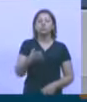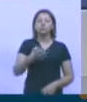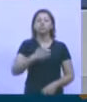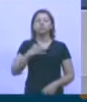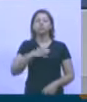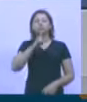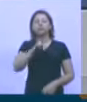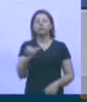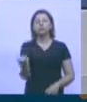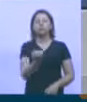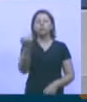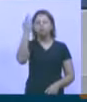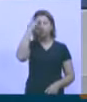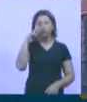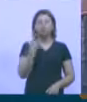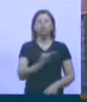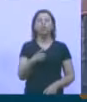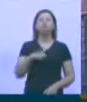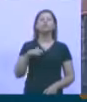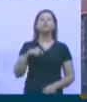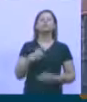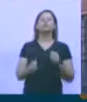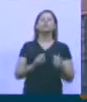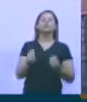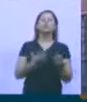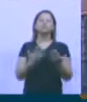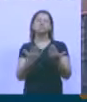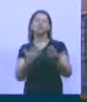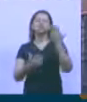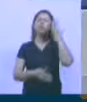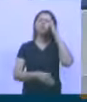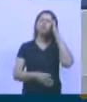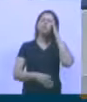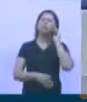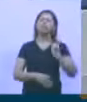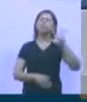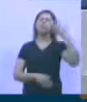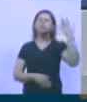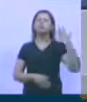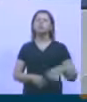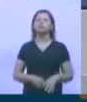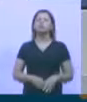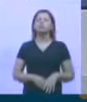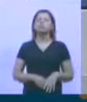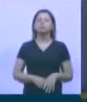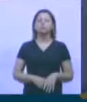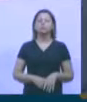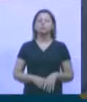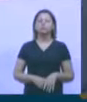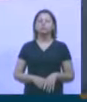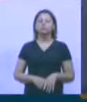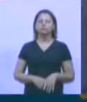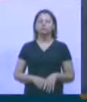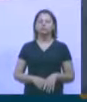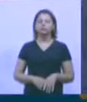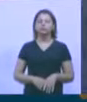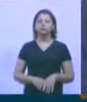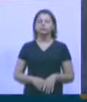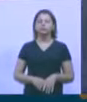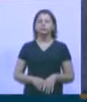são importantes para a gente poder ter o diagnóstico correto. You know that a wrong diagnosis can result